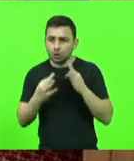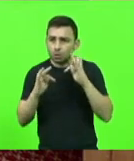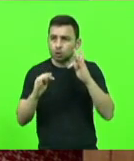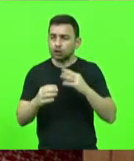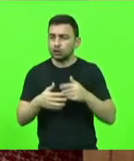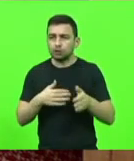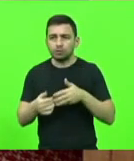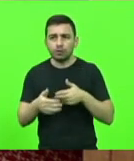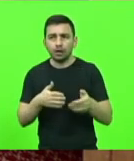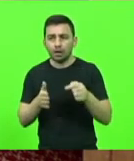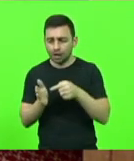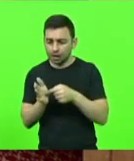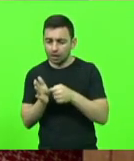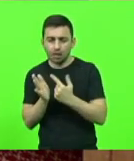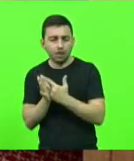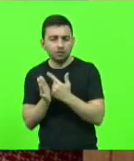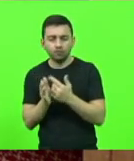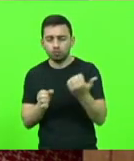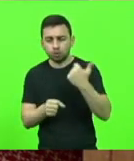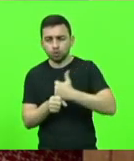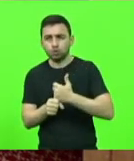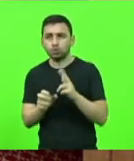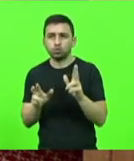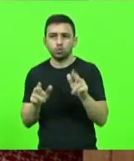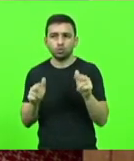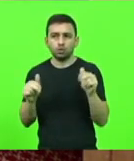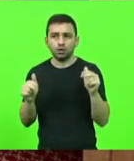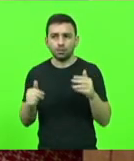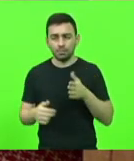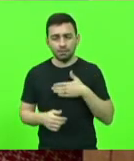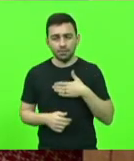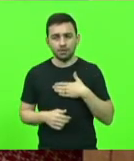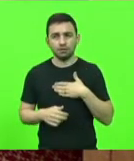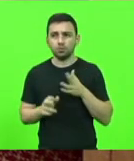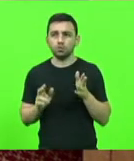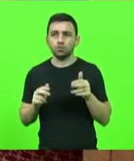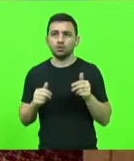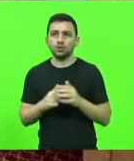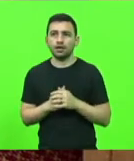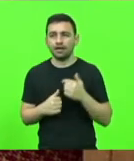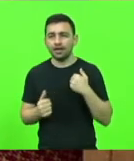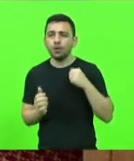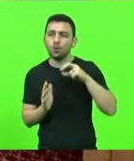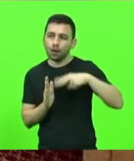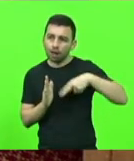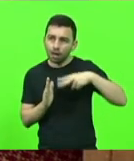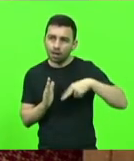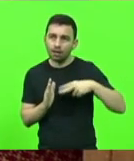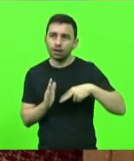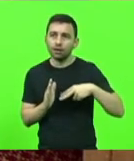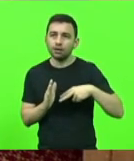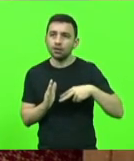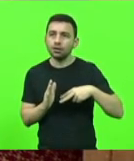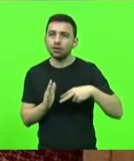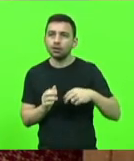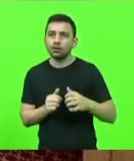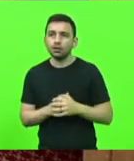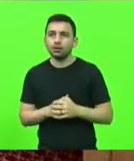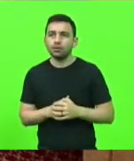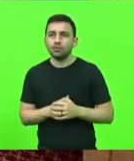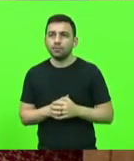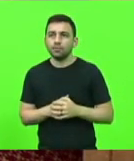ele nunca vai ser substituído pelo menos para mim não eu para fazer a leitura eu faço